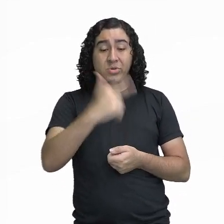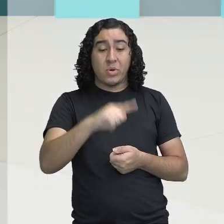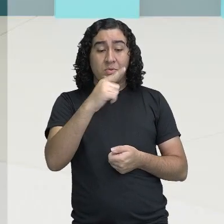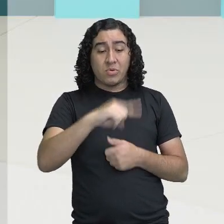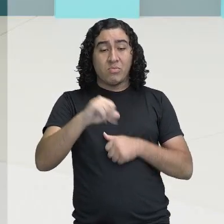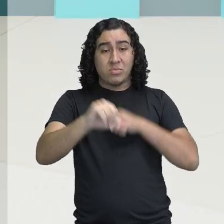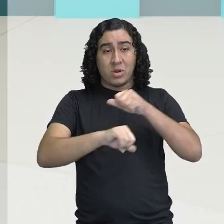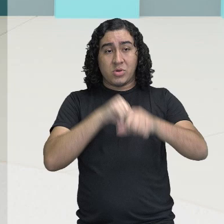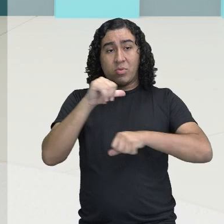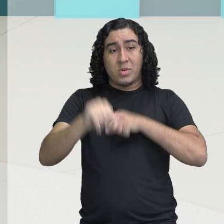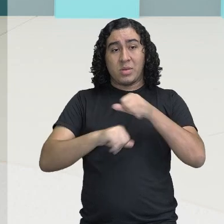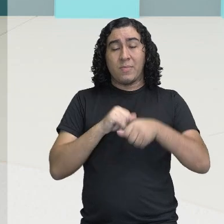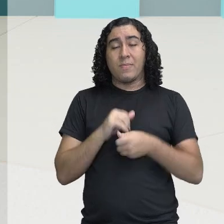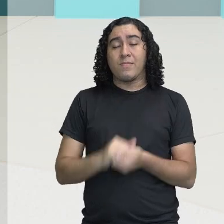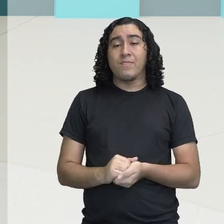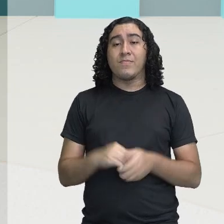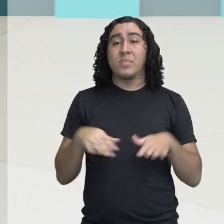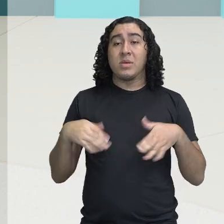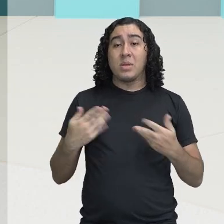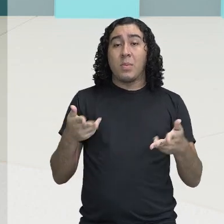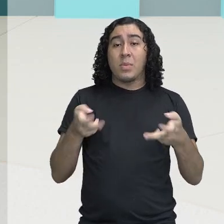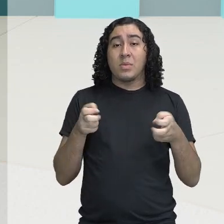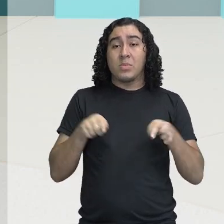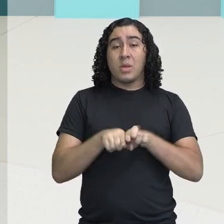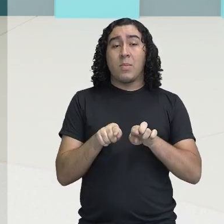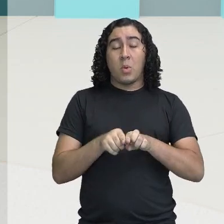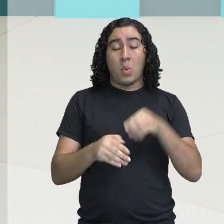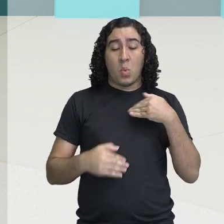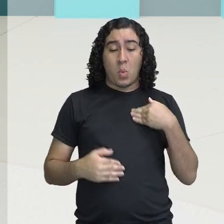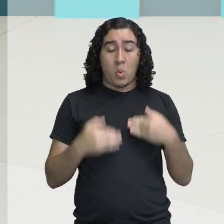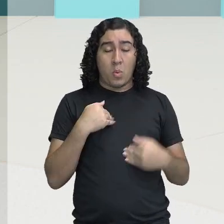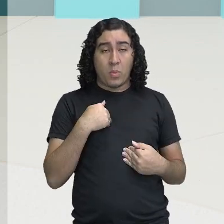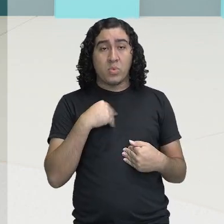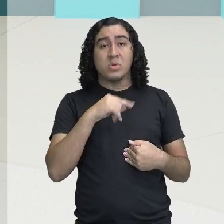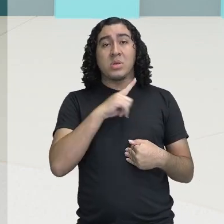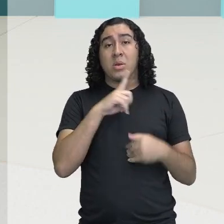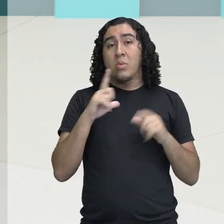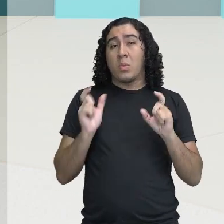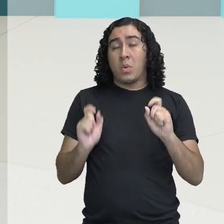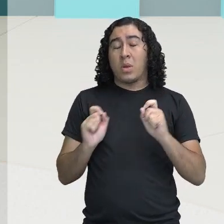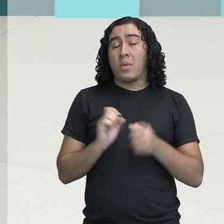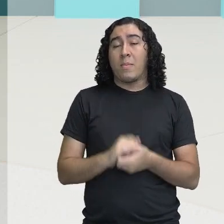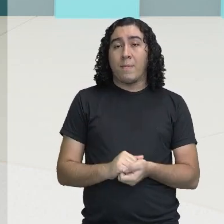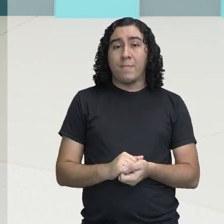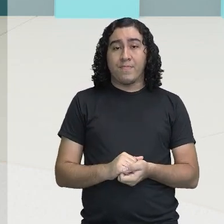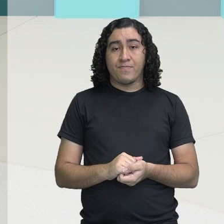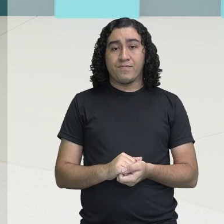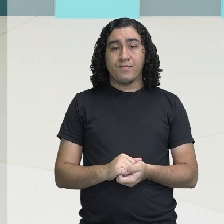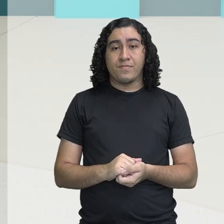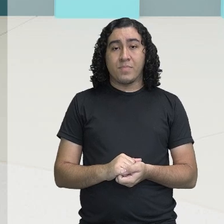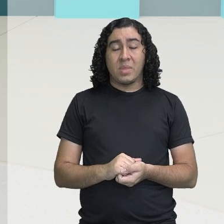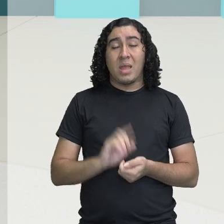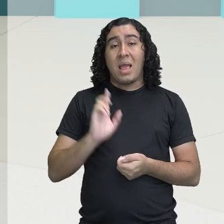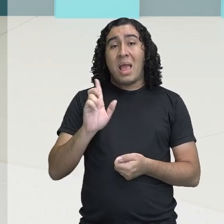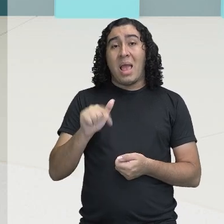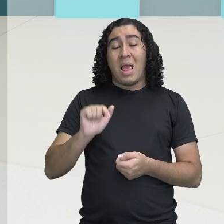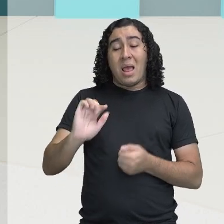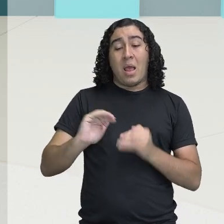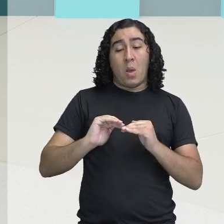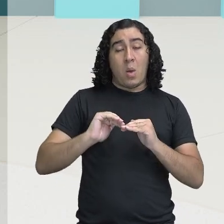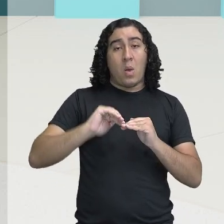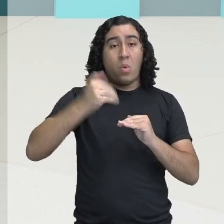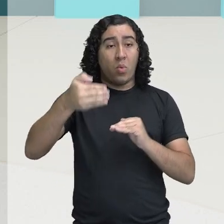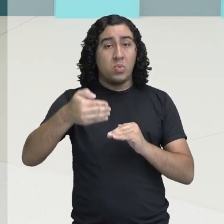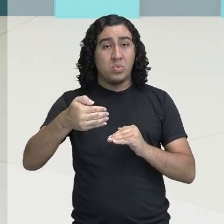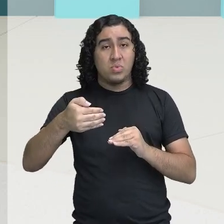renovando. Assim, vemos que o corpo passa a ser aquilo para além daquilo